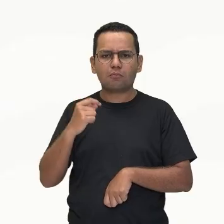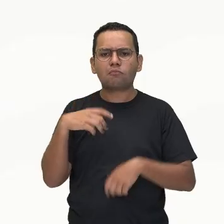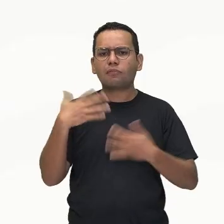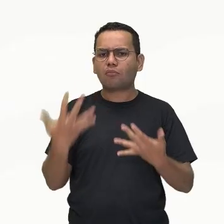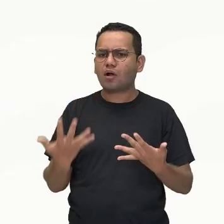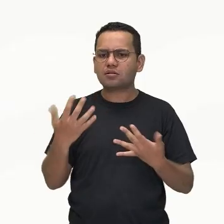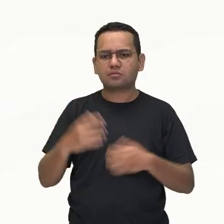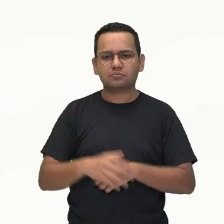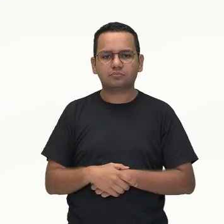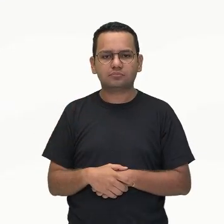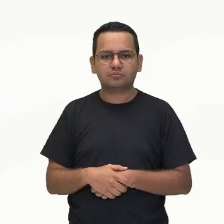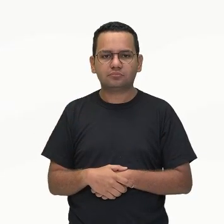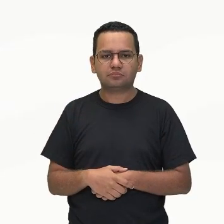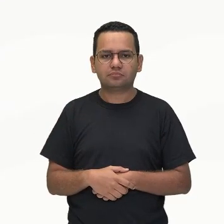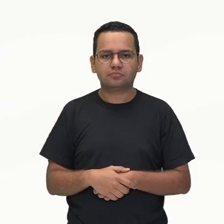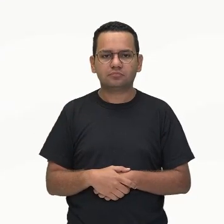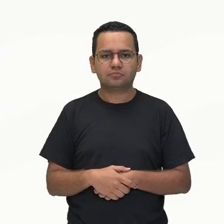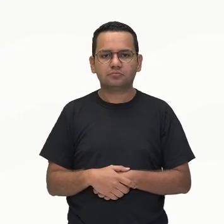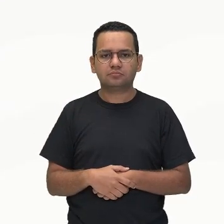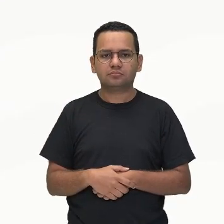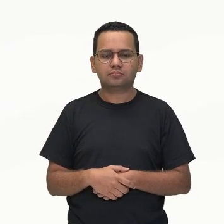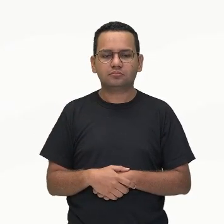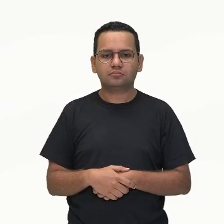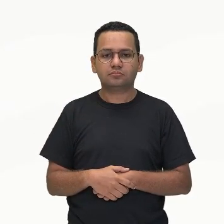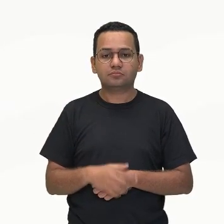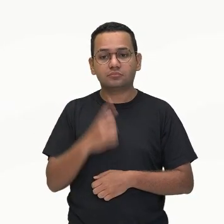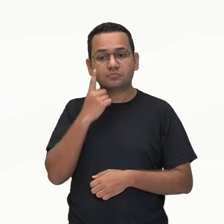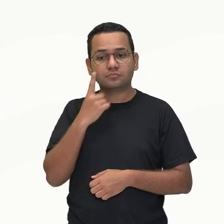né Nós vamos ver aqui o